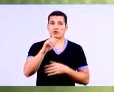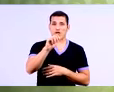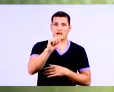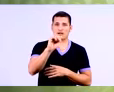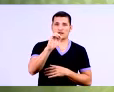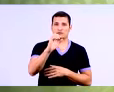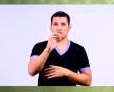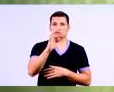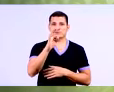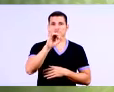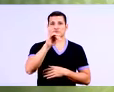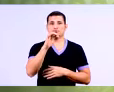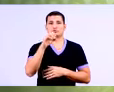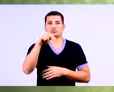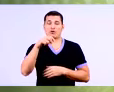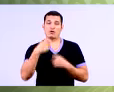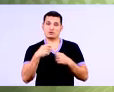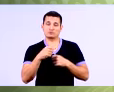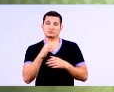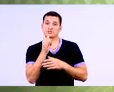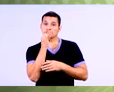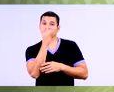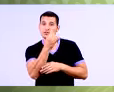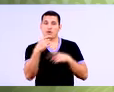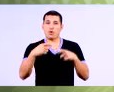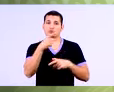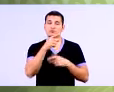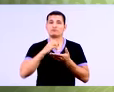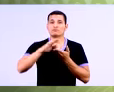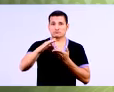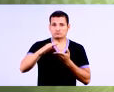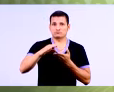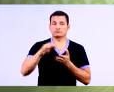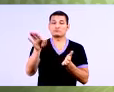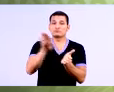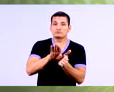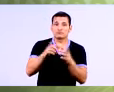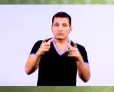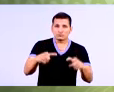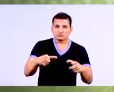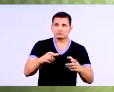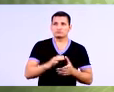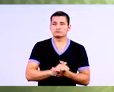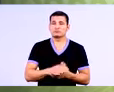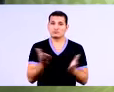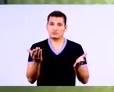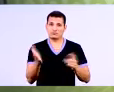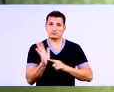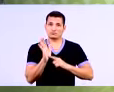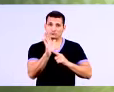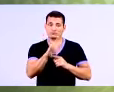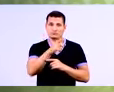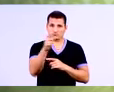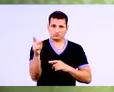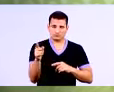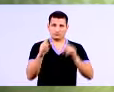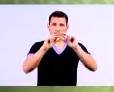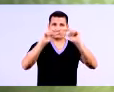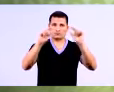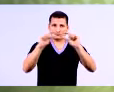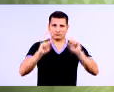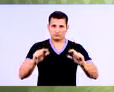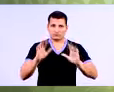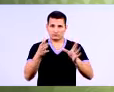vai. Nesse outro formulário de exemplo, eu vou mostrar para vocês um formulário já um pouco mais completo, com todas